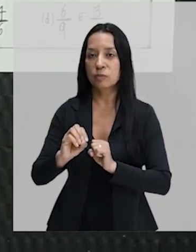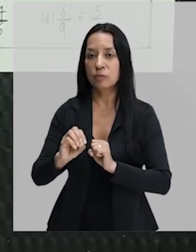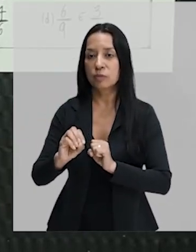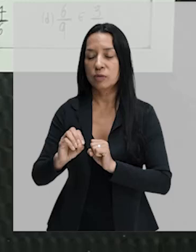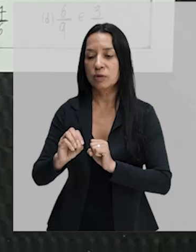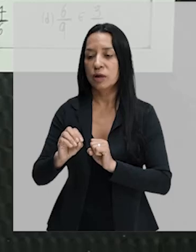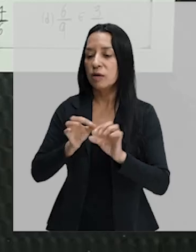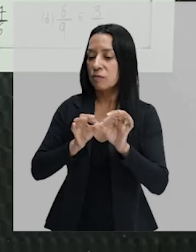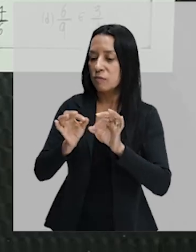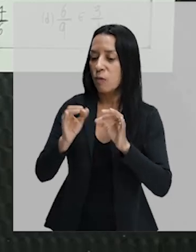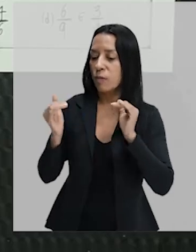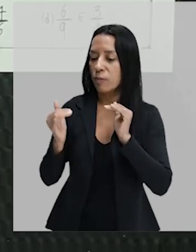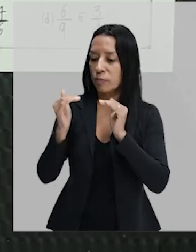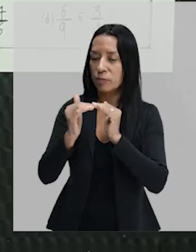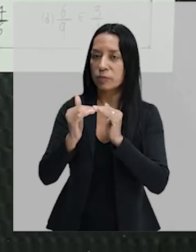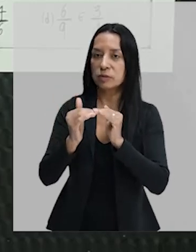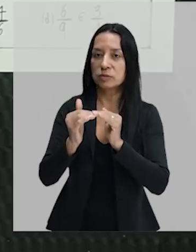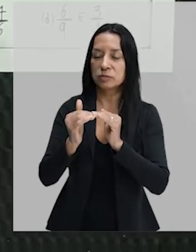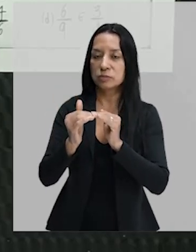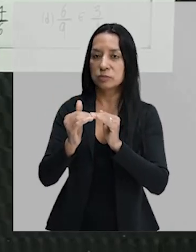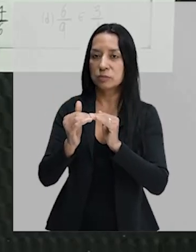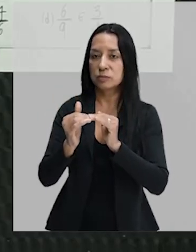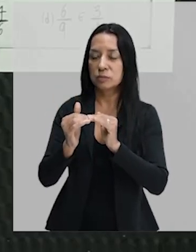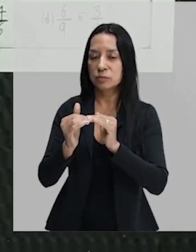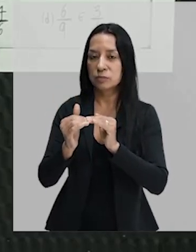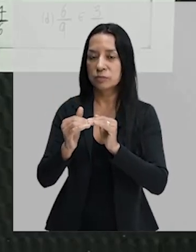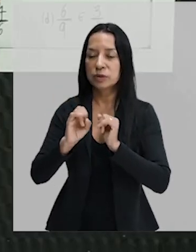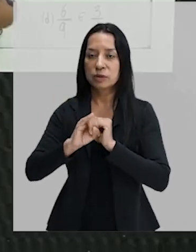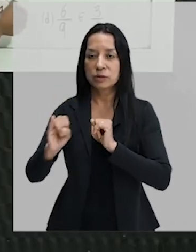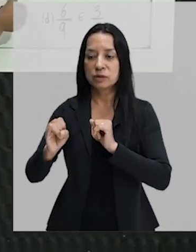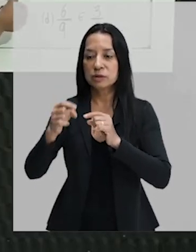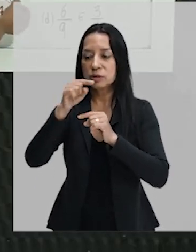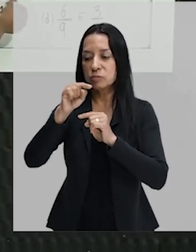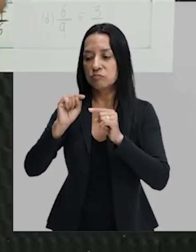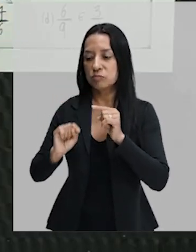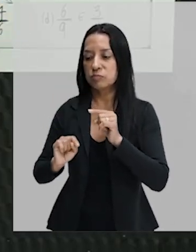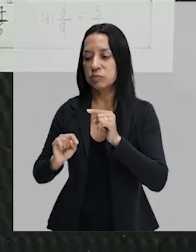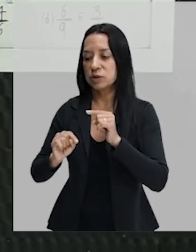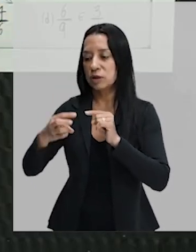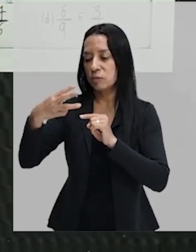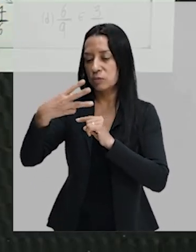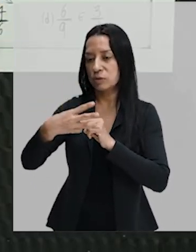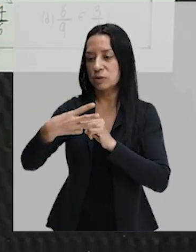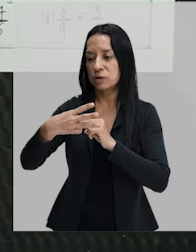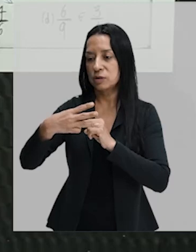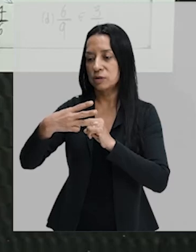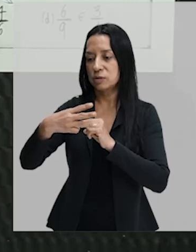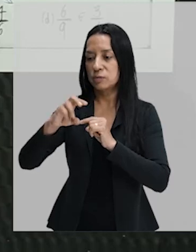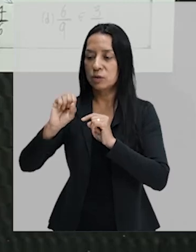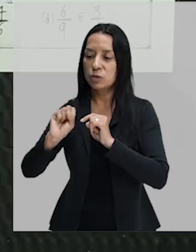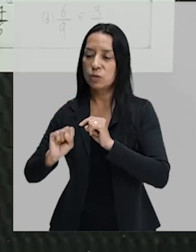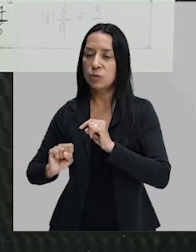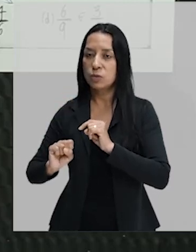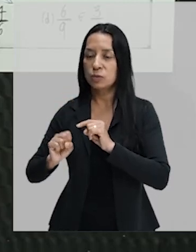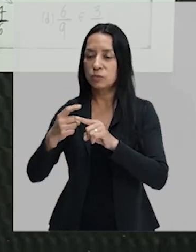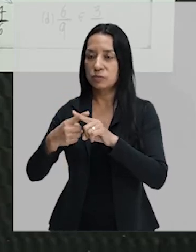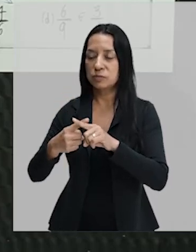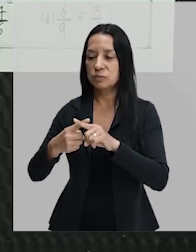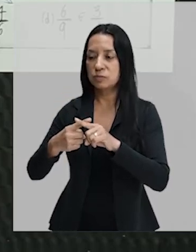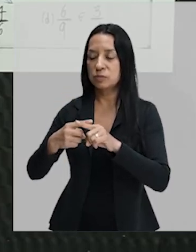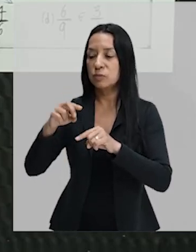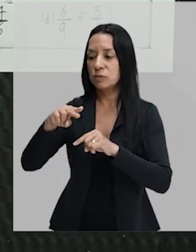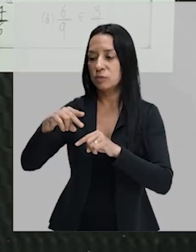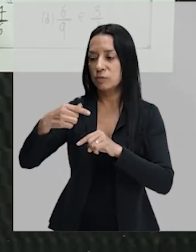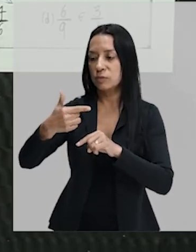formar uma proporção. Será que eu posso aqui, ó, se eu multiplicar o 3 pelo 8, vai dar